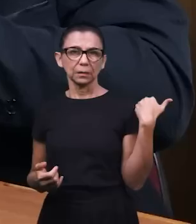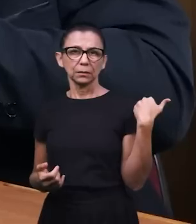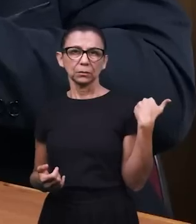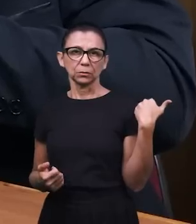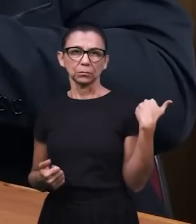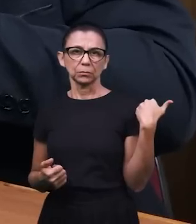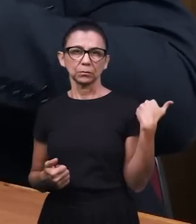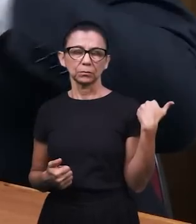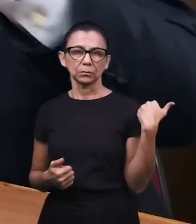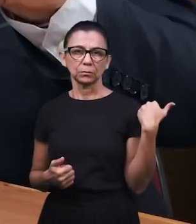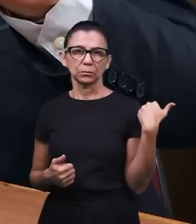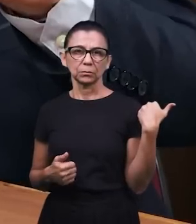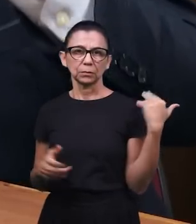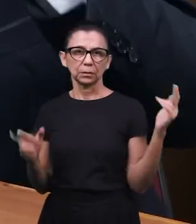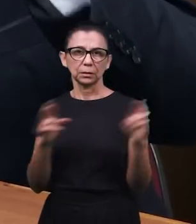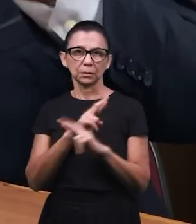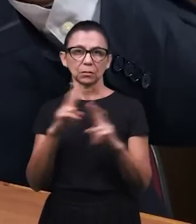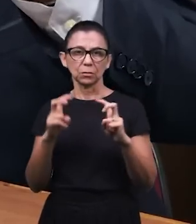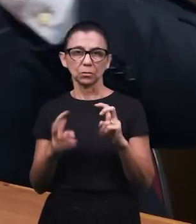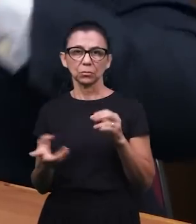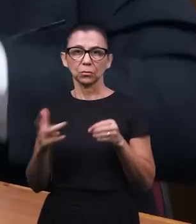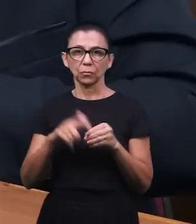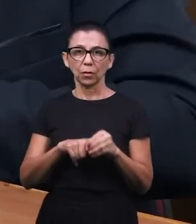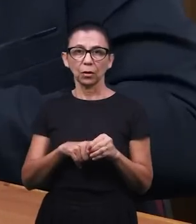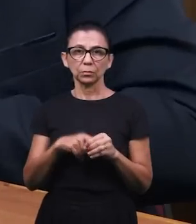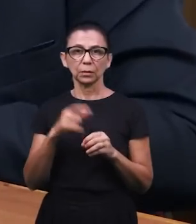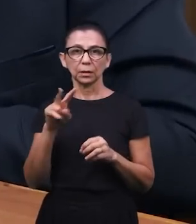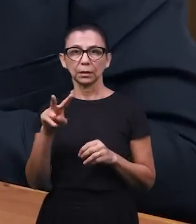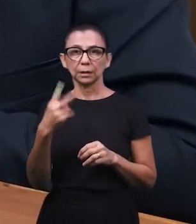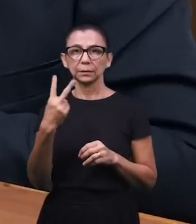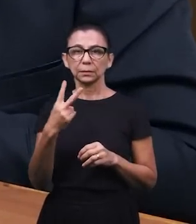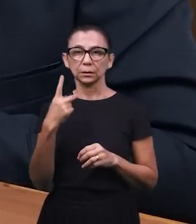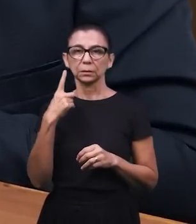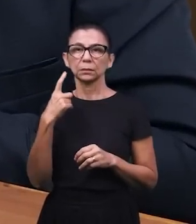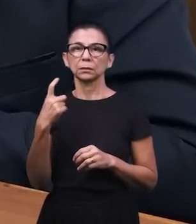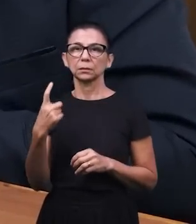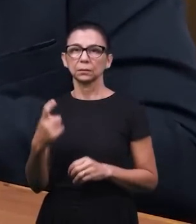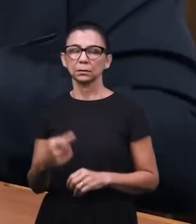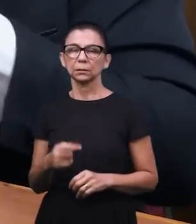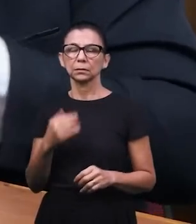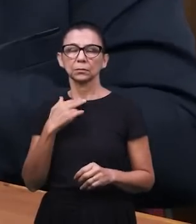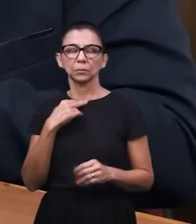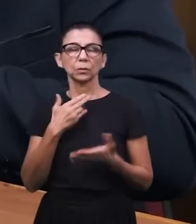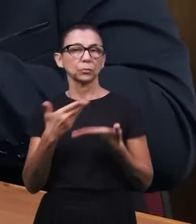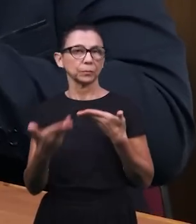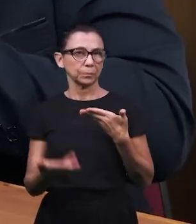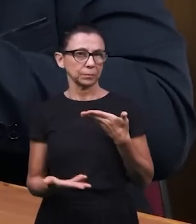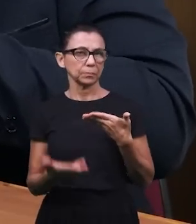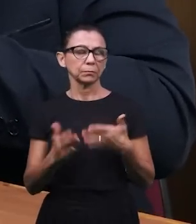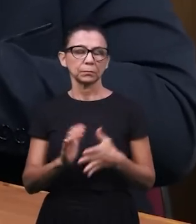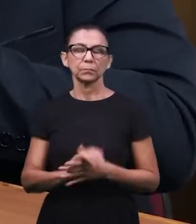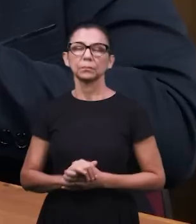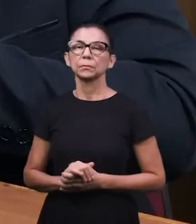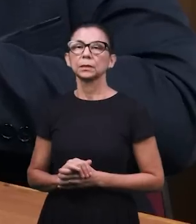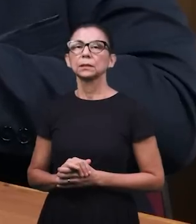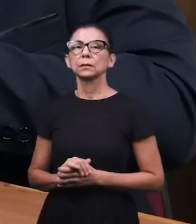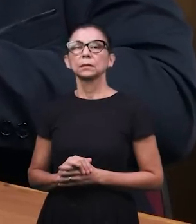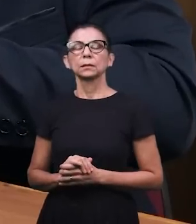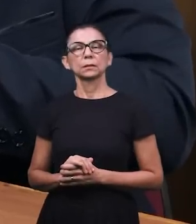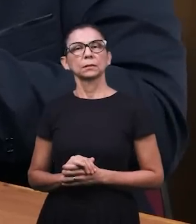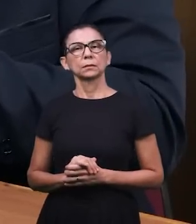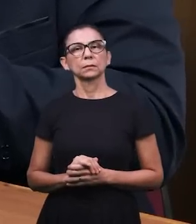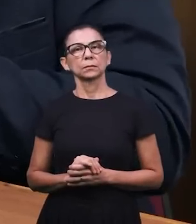quando nós começamos a abordar esse assunto, volte lá, assista, porque ela é muito interessante, você não pode perder esse